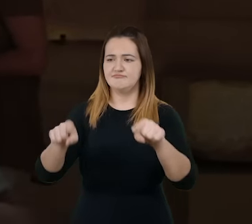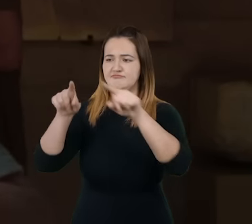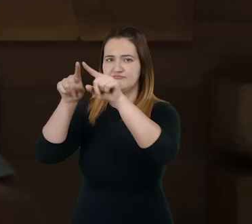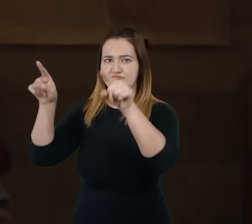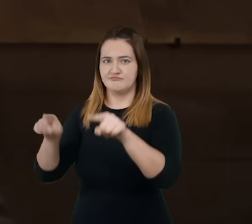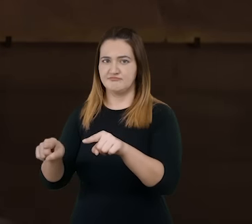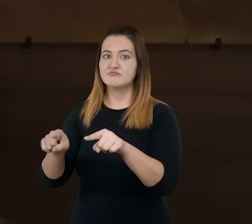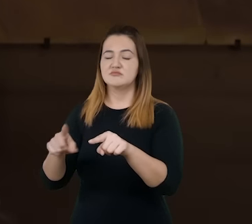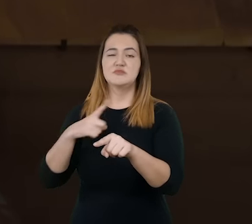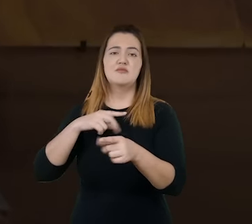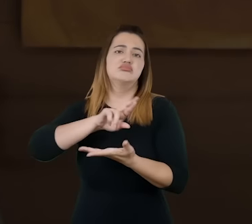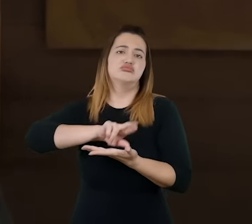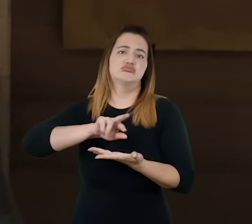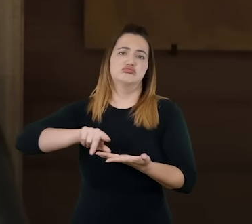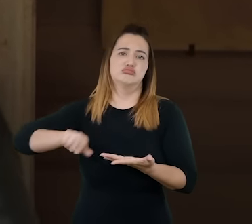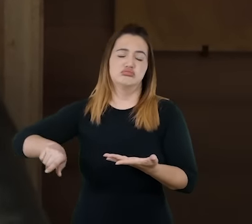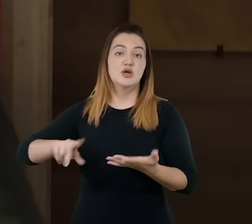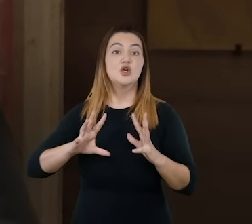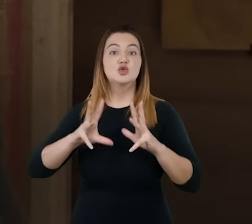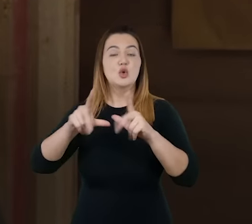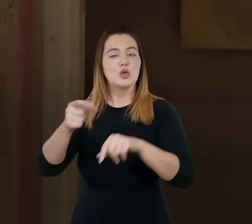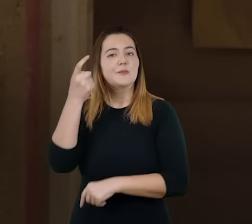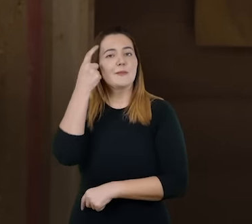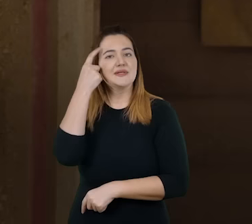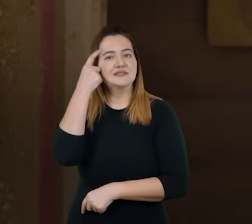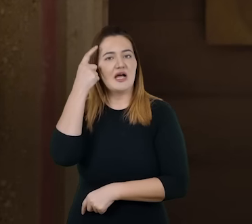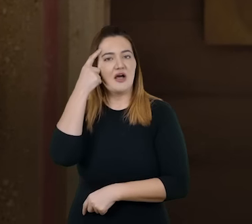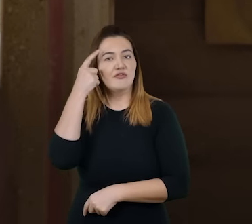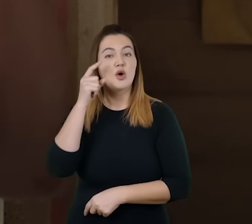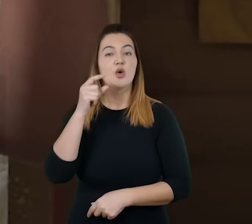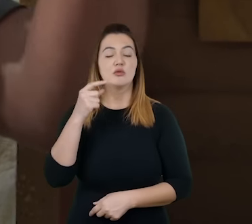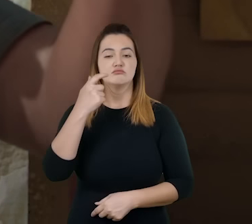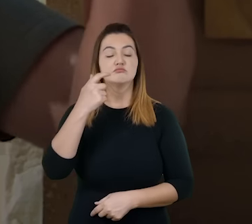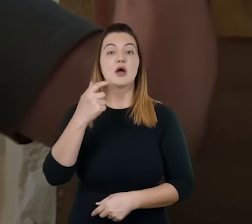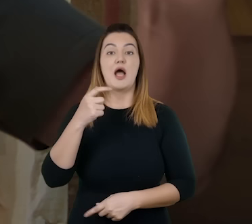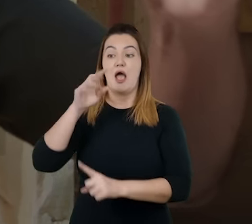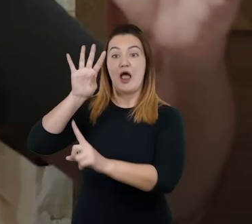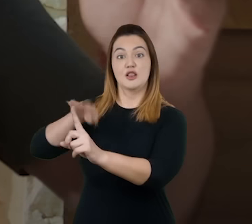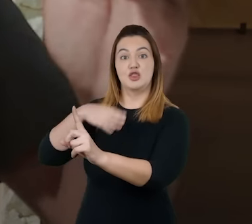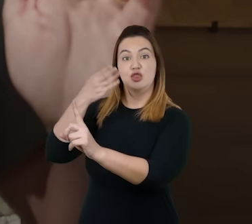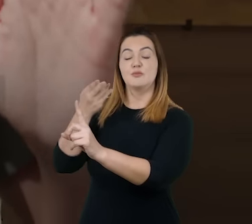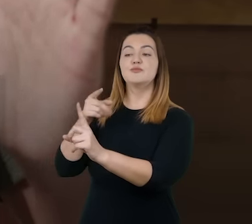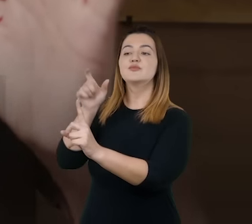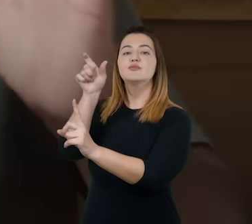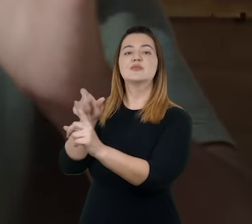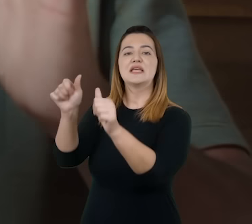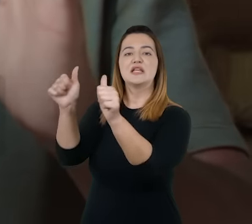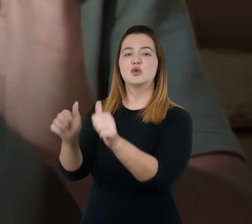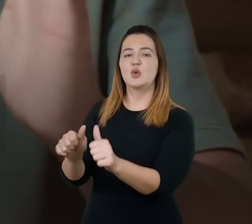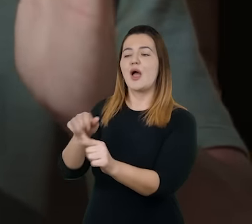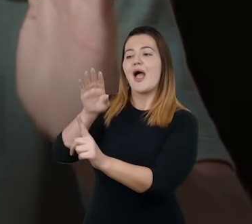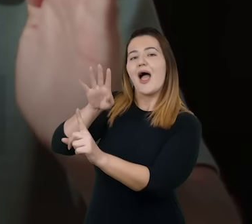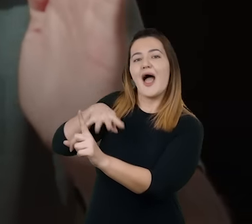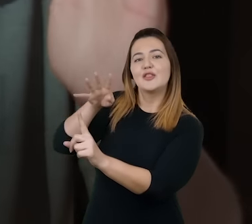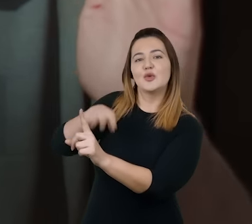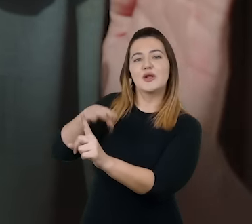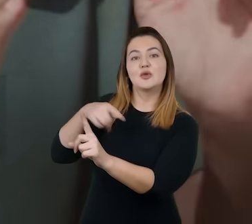Apolo, que ainda vou mencionar? Todos eles achavam que o grande privilégio do adorador era fazer parte